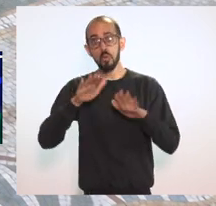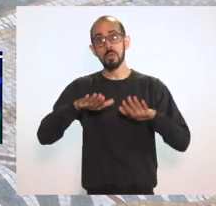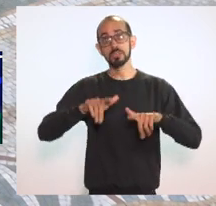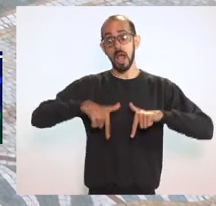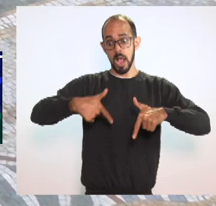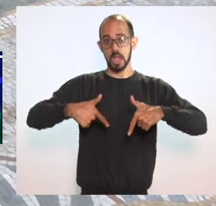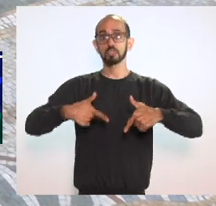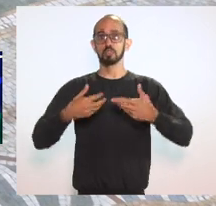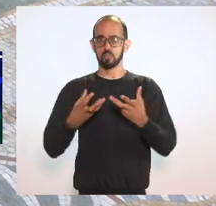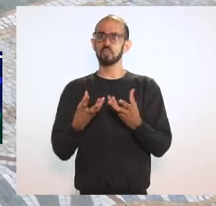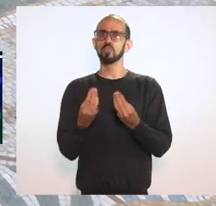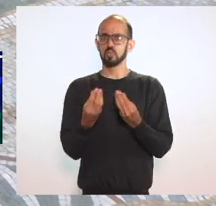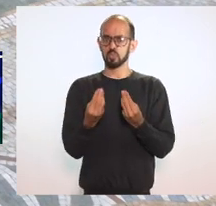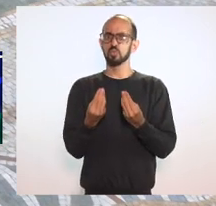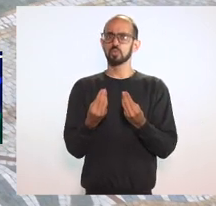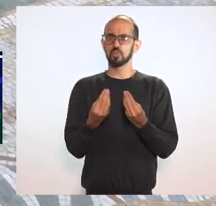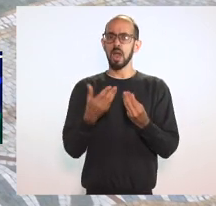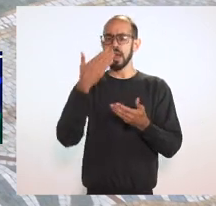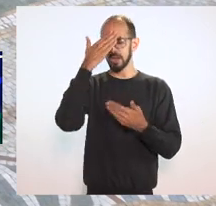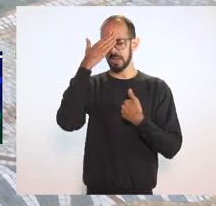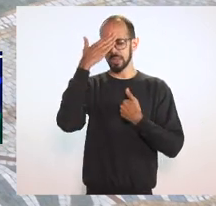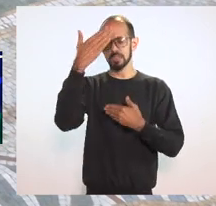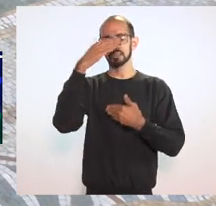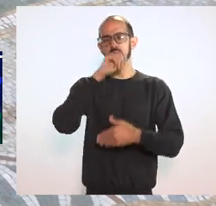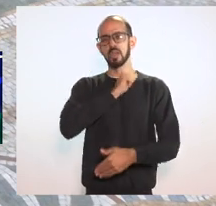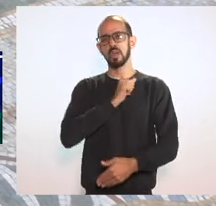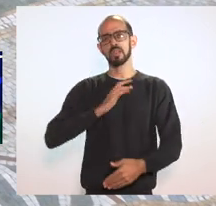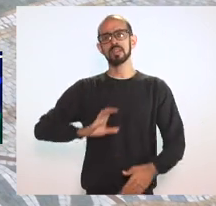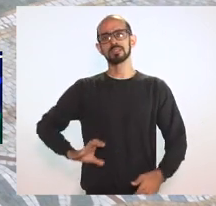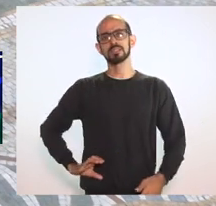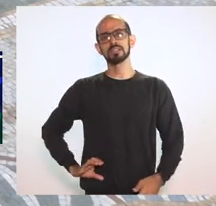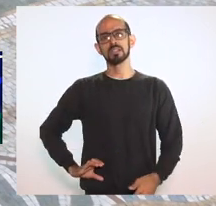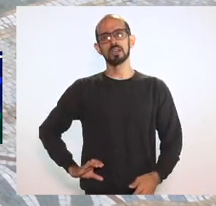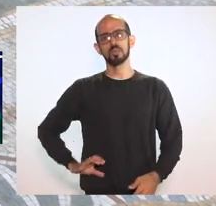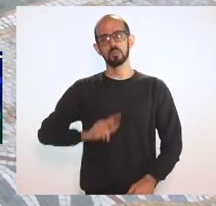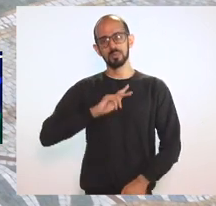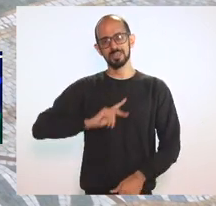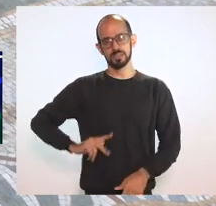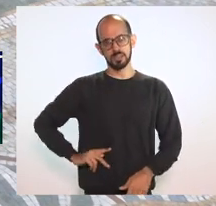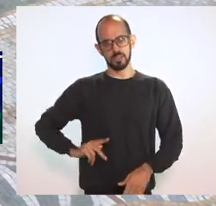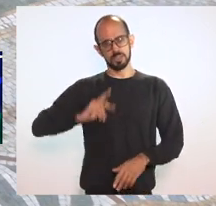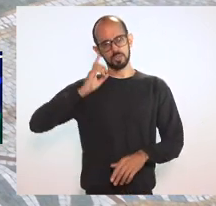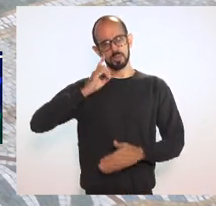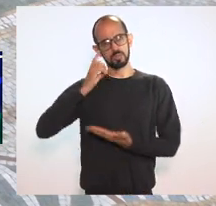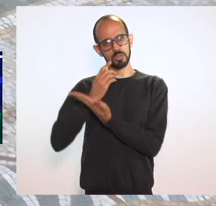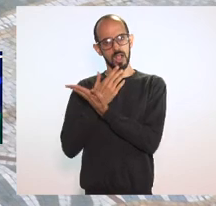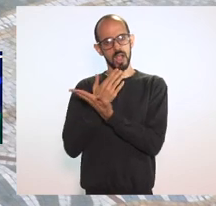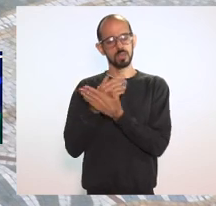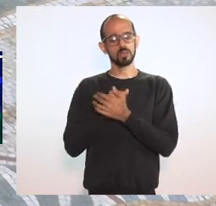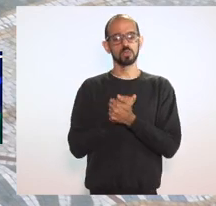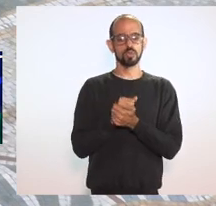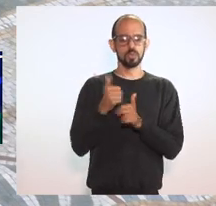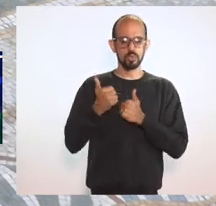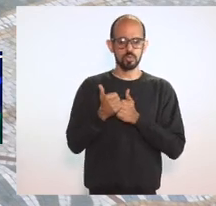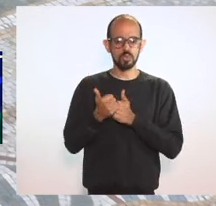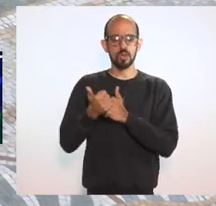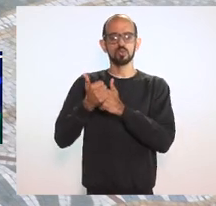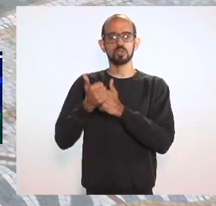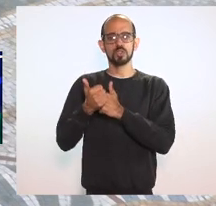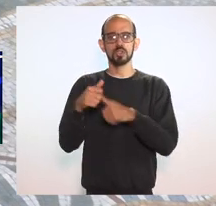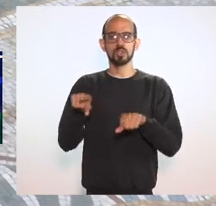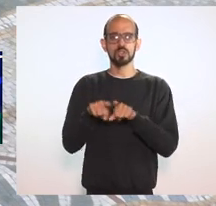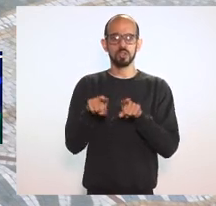Siciliano que também é muito ontem para poder chegar num consenso hoje está voltando aqui